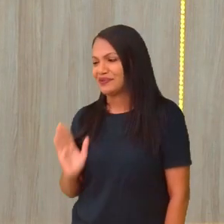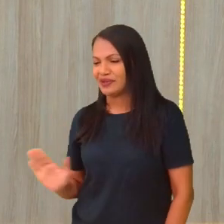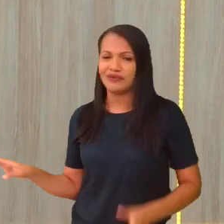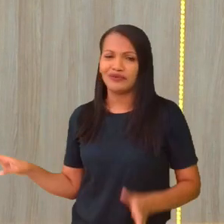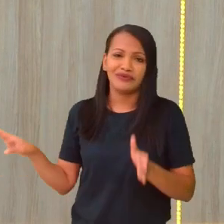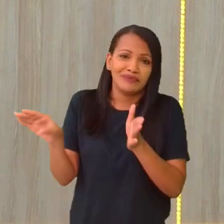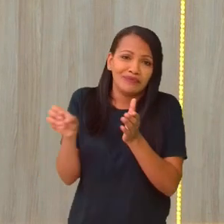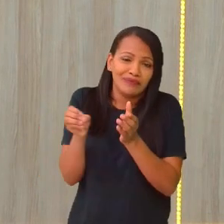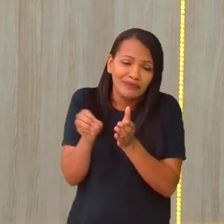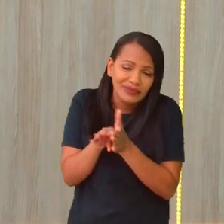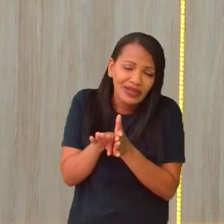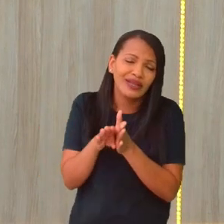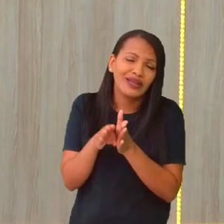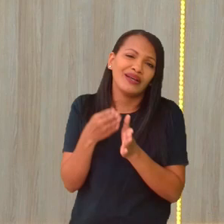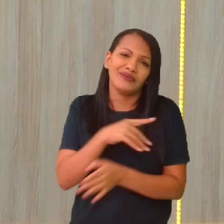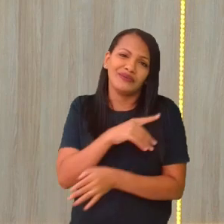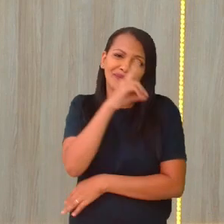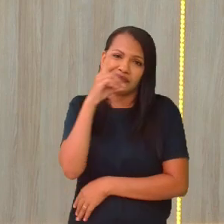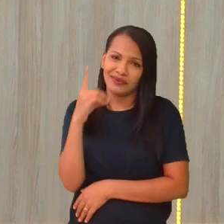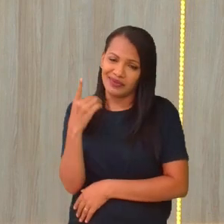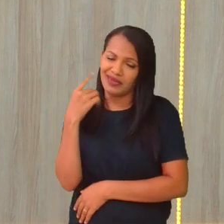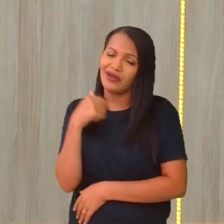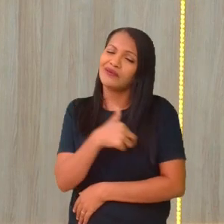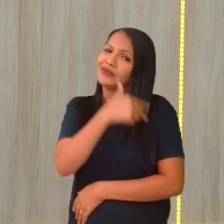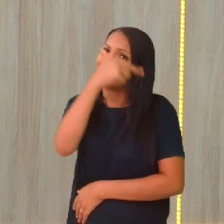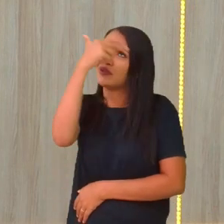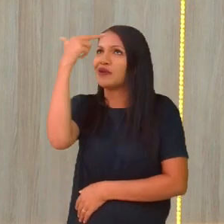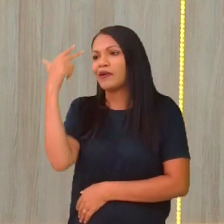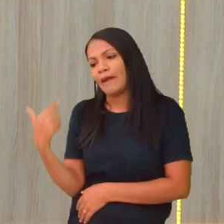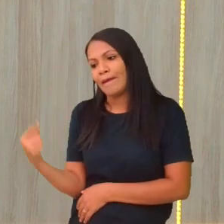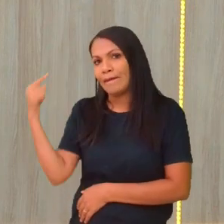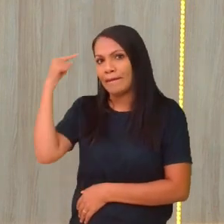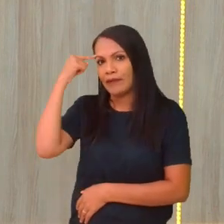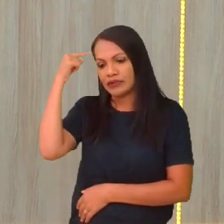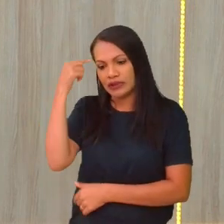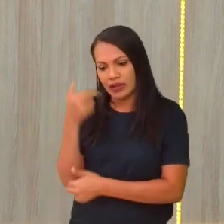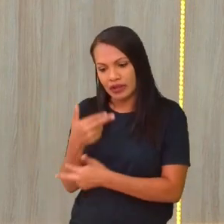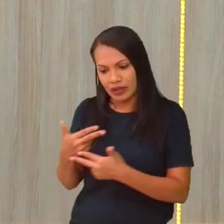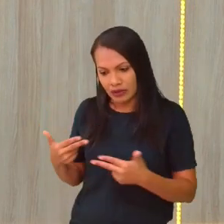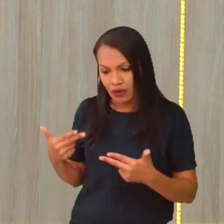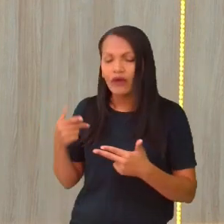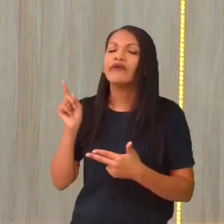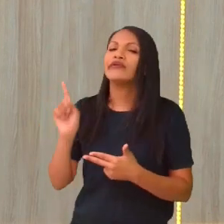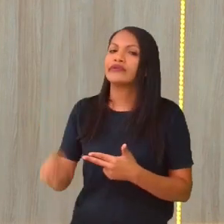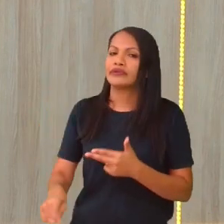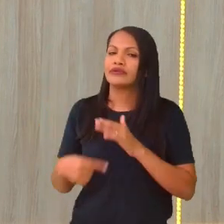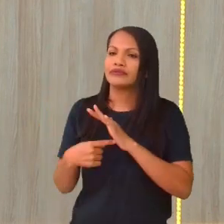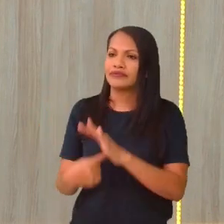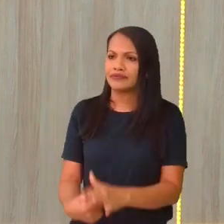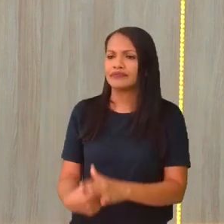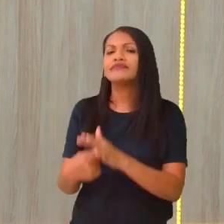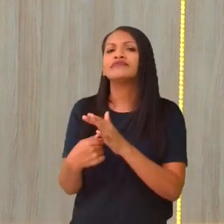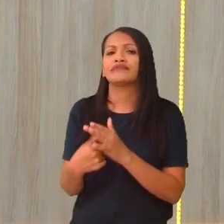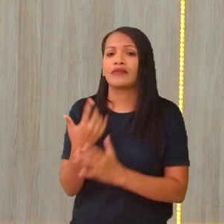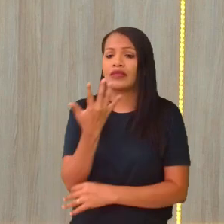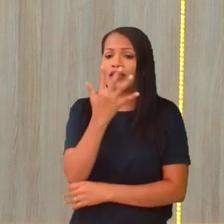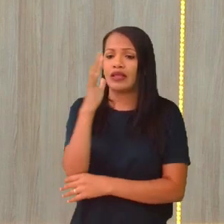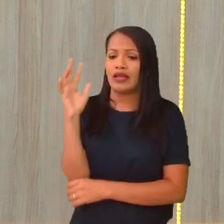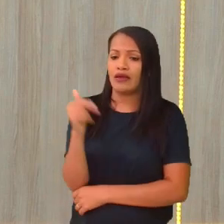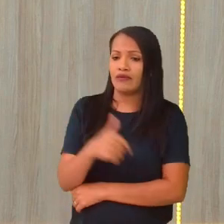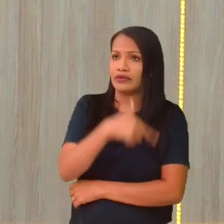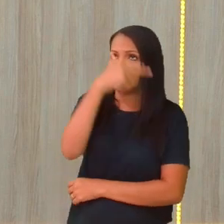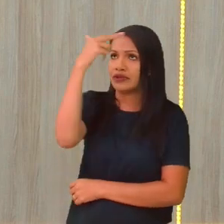do Natal e a gente já começa a pensar em todas as coisas que simbolizam o Natal. A árvore de Natal, Papai Noel,